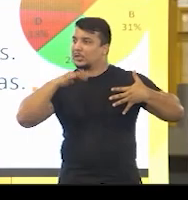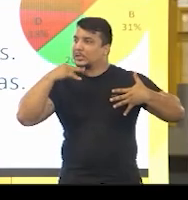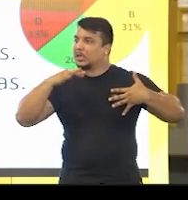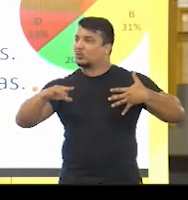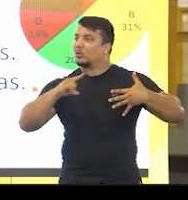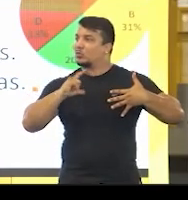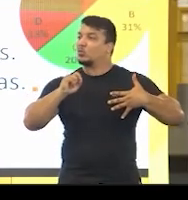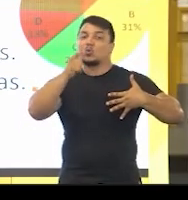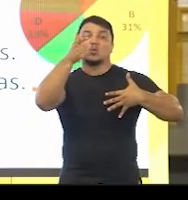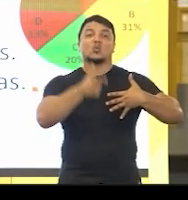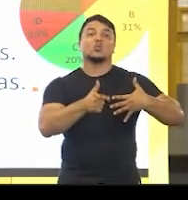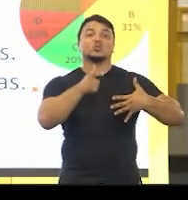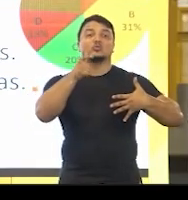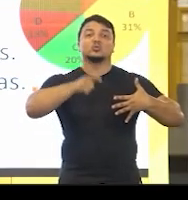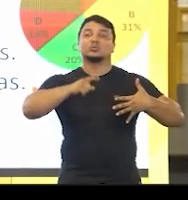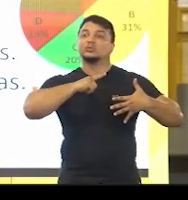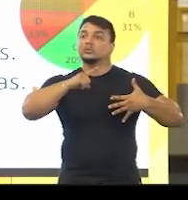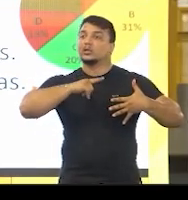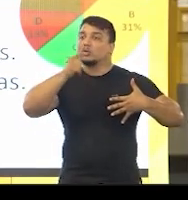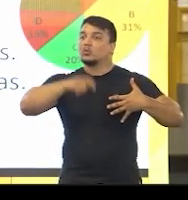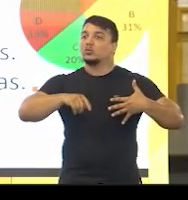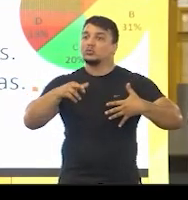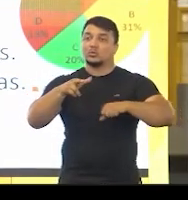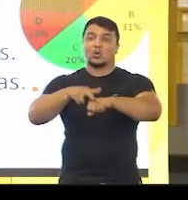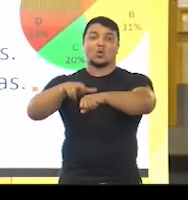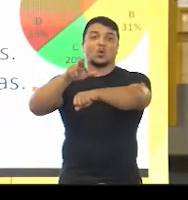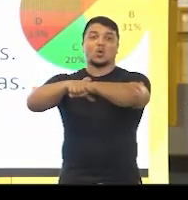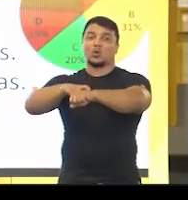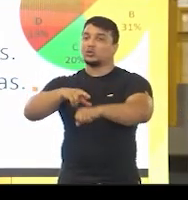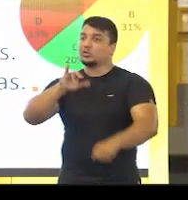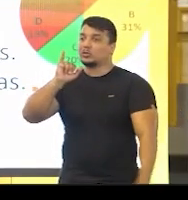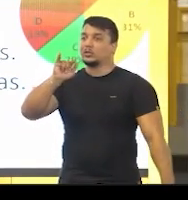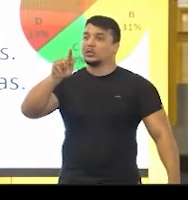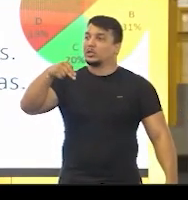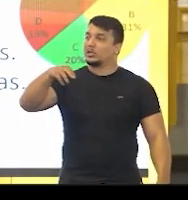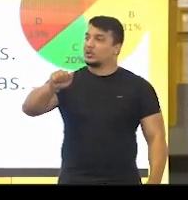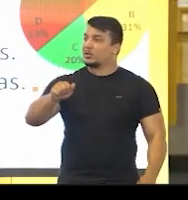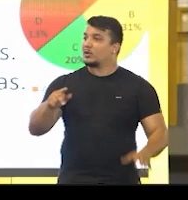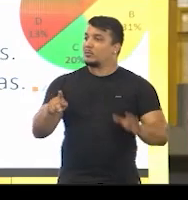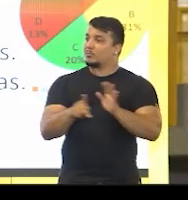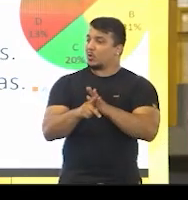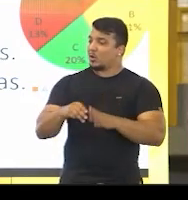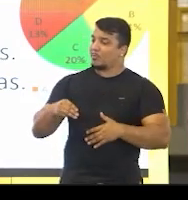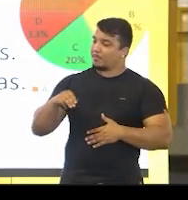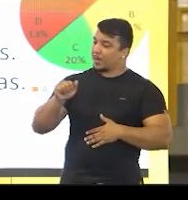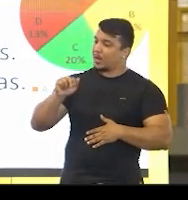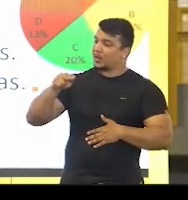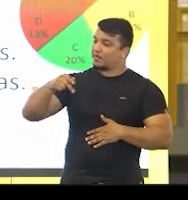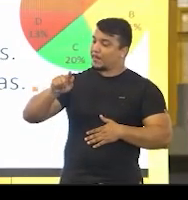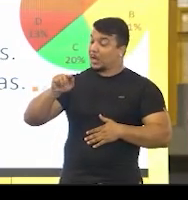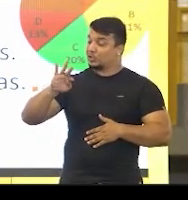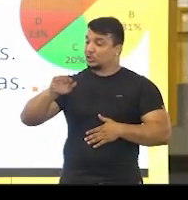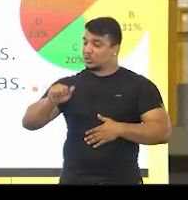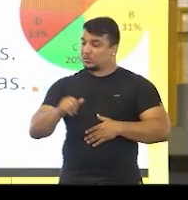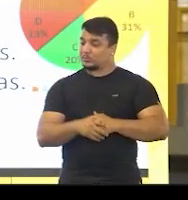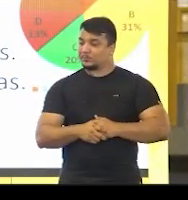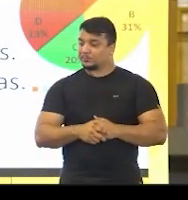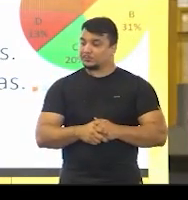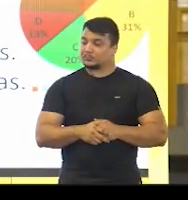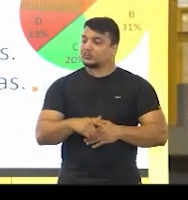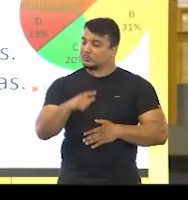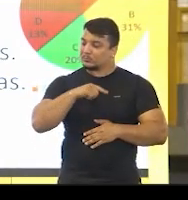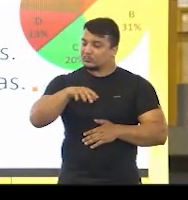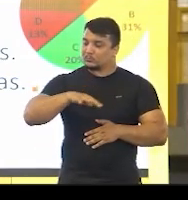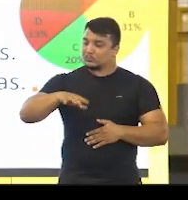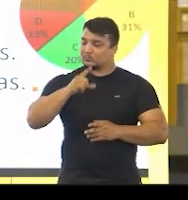natural que eu encontro onde? Em rocha ígnea, rocha magmática. O mapa espacializa